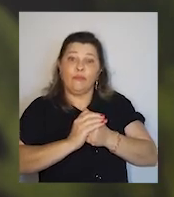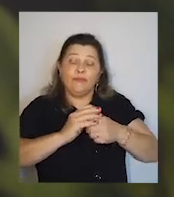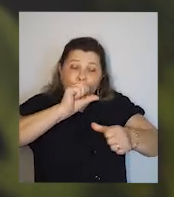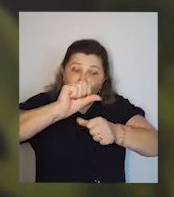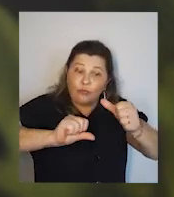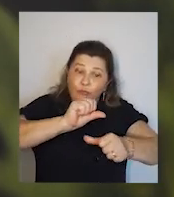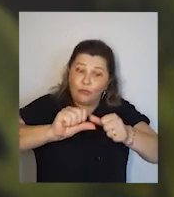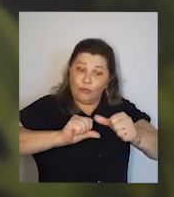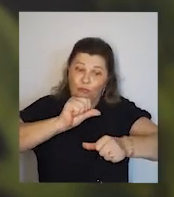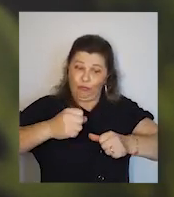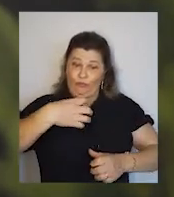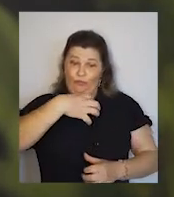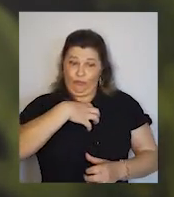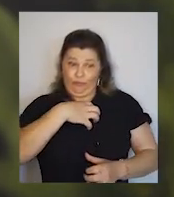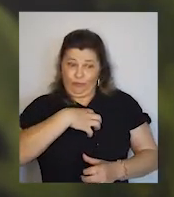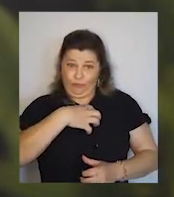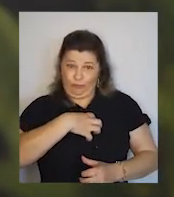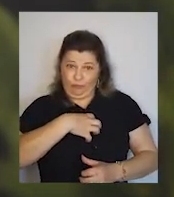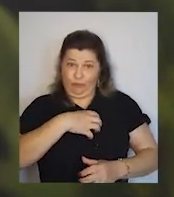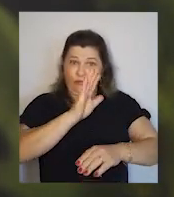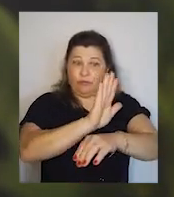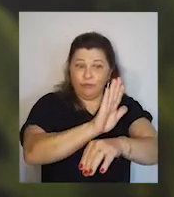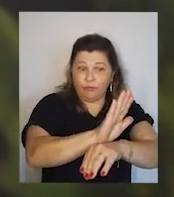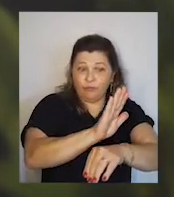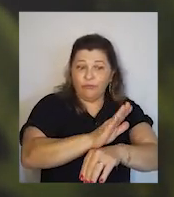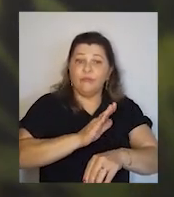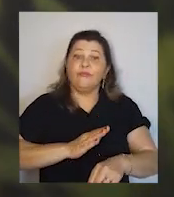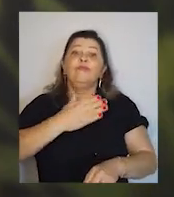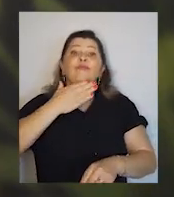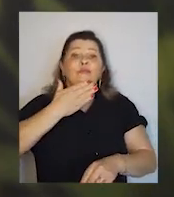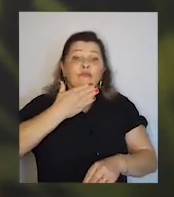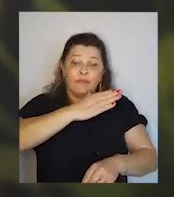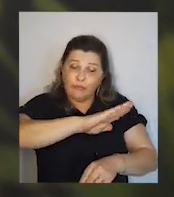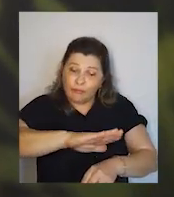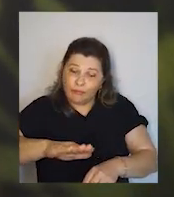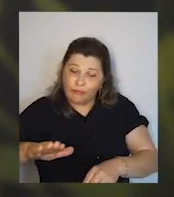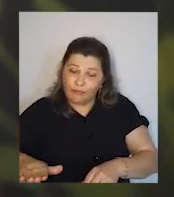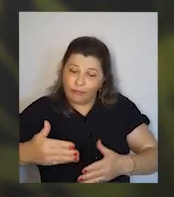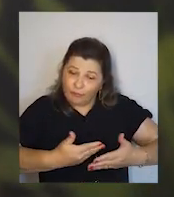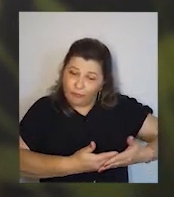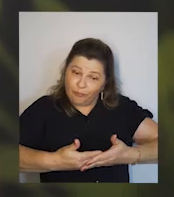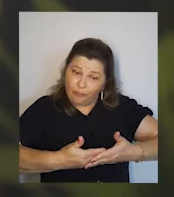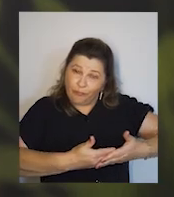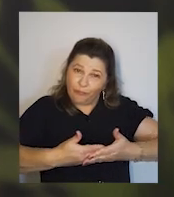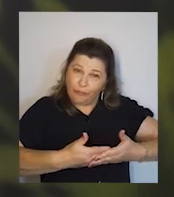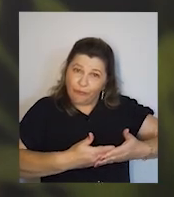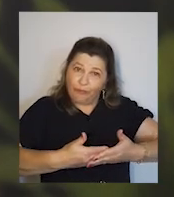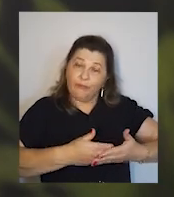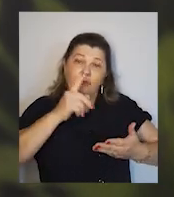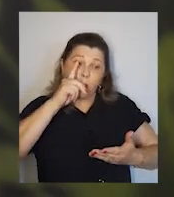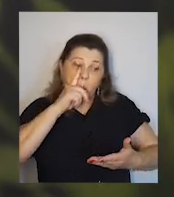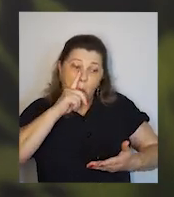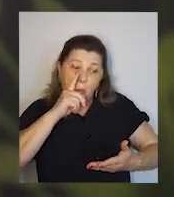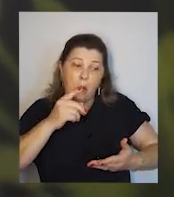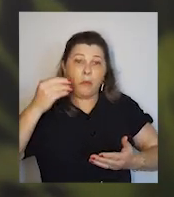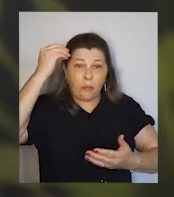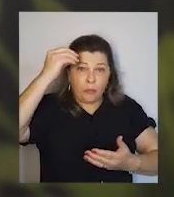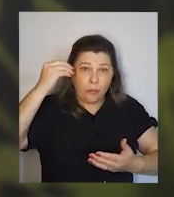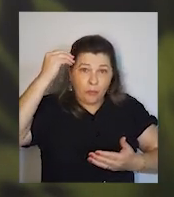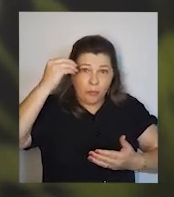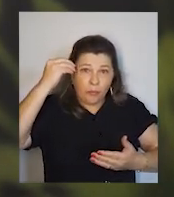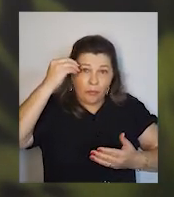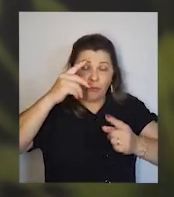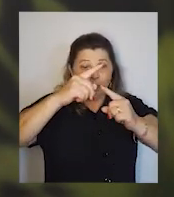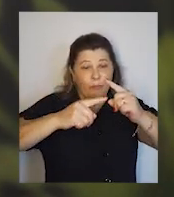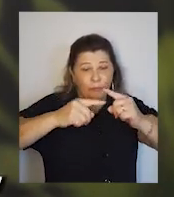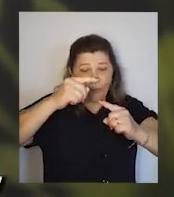a mudar hábitos a favor daquela criança e daquela gestante. E o psicólogo também faz parte das atividades coletivas dentro do